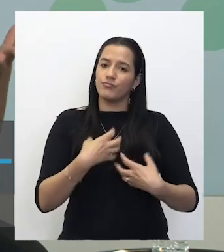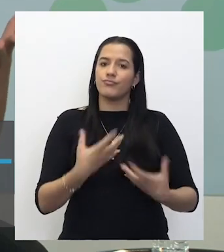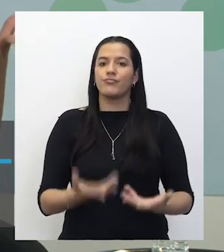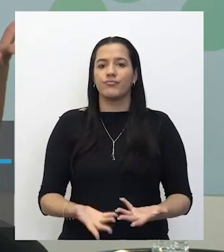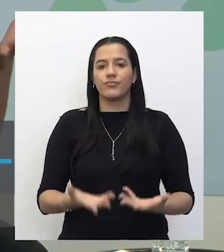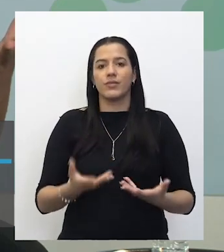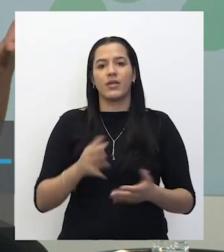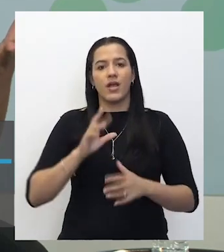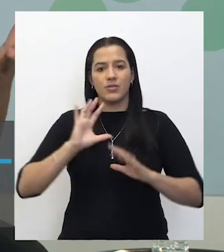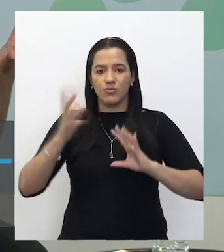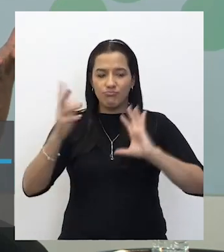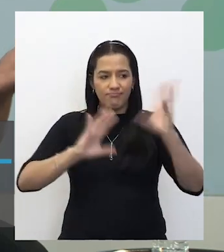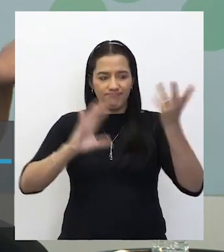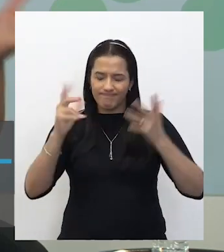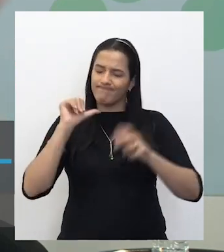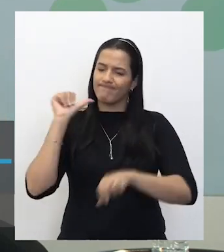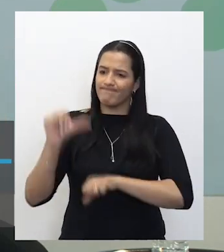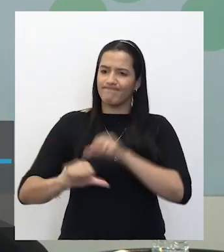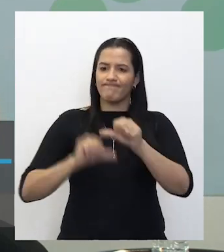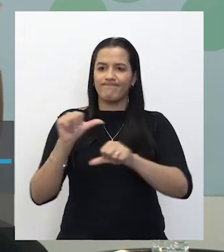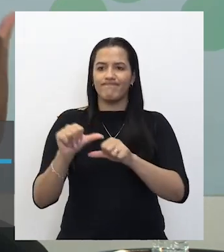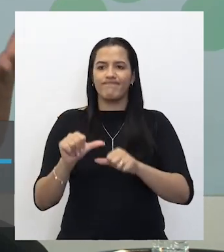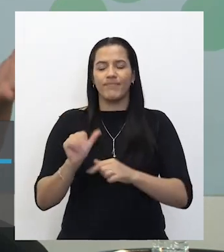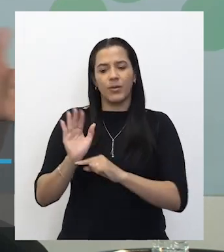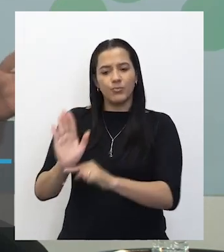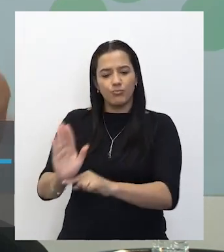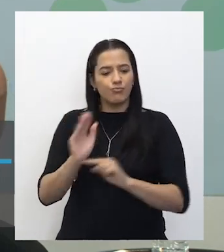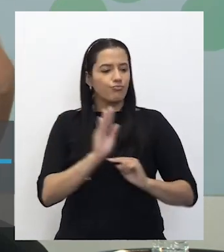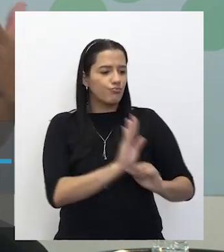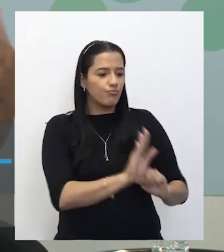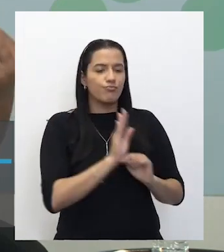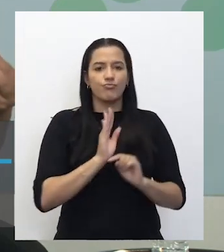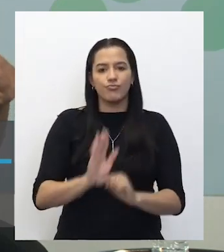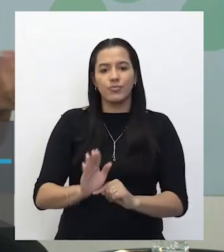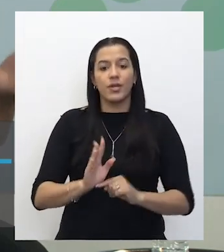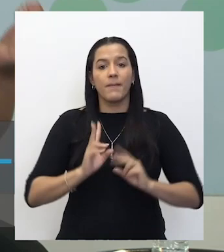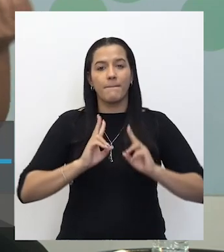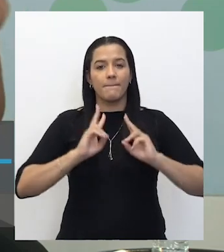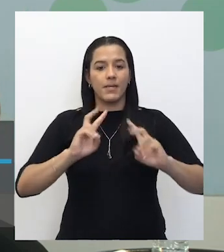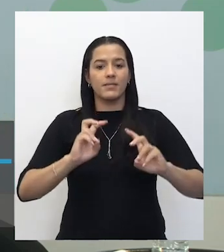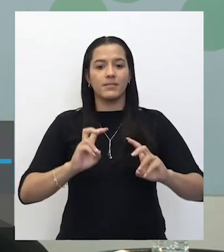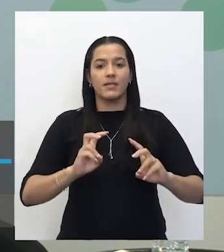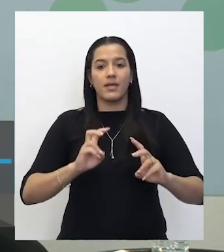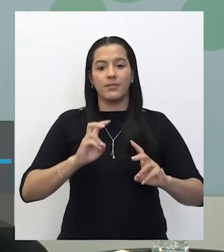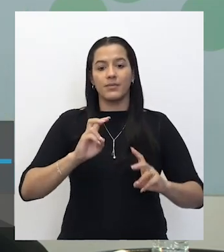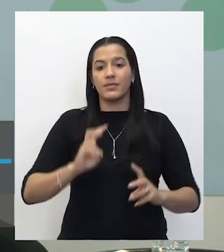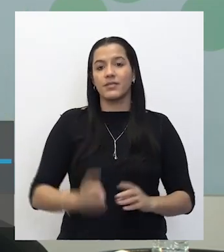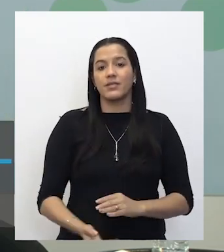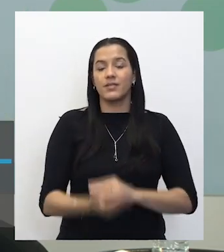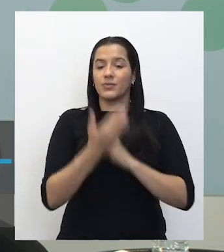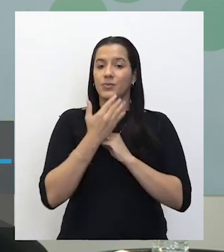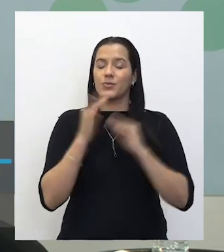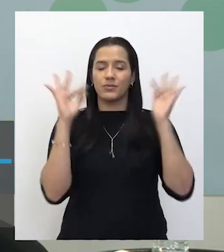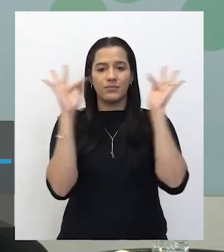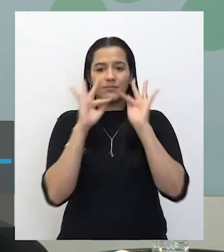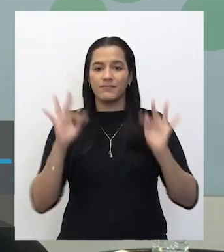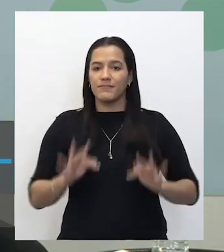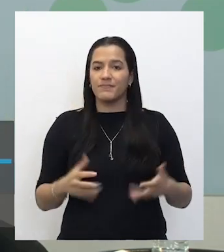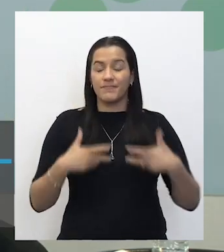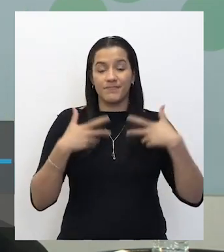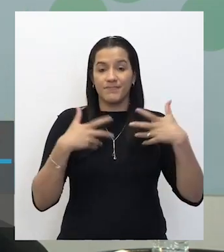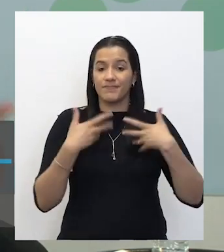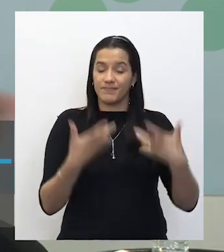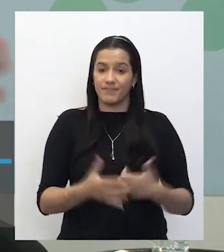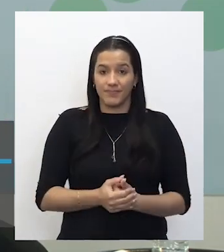coisas que estavam acontecendo ao redor dele, fez tudo ficar diferente. Você percebe nitidamente que trouxe uma alegria aos dias